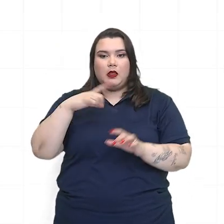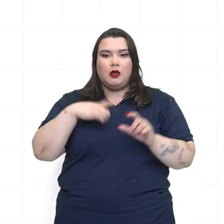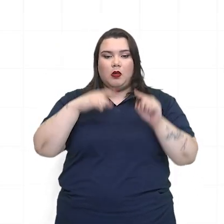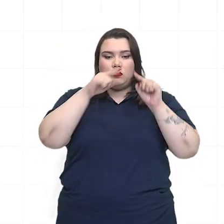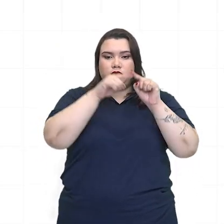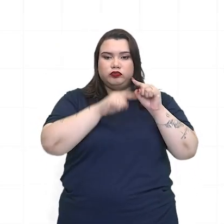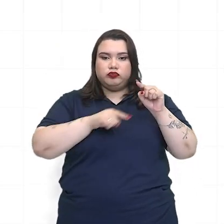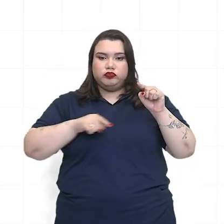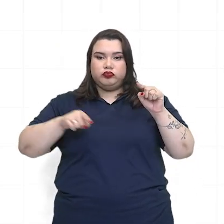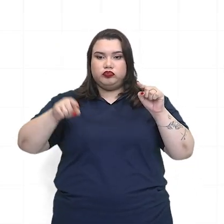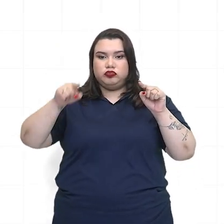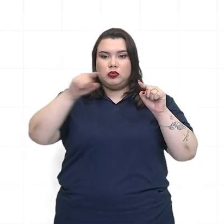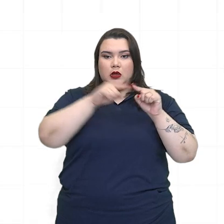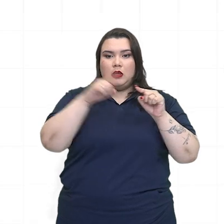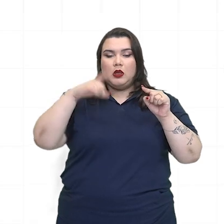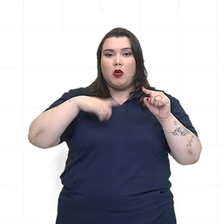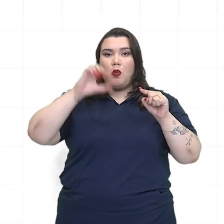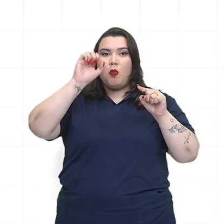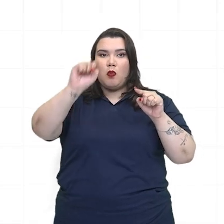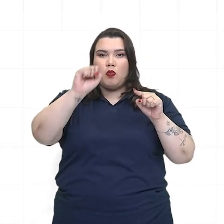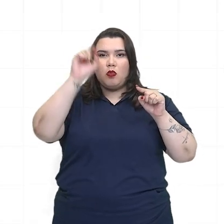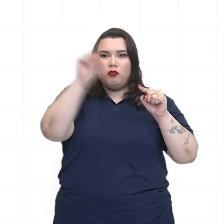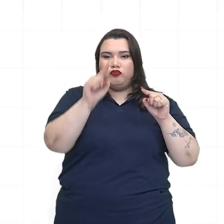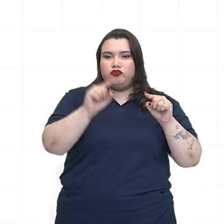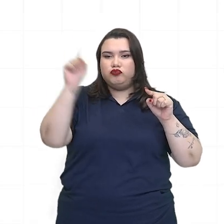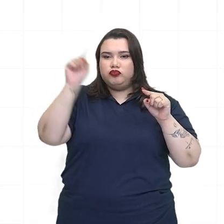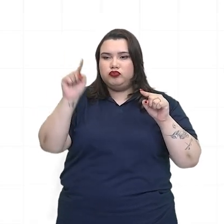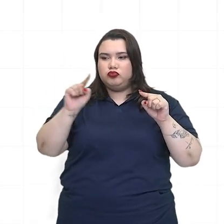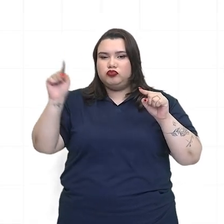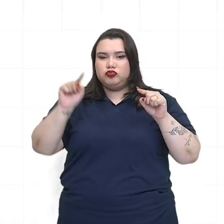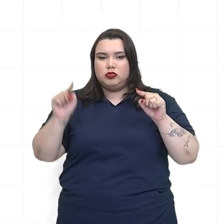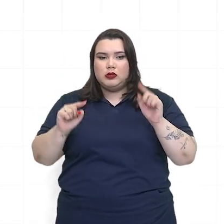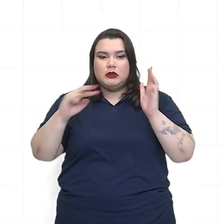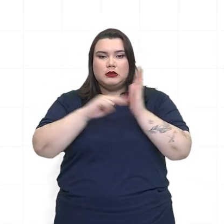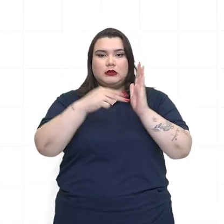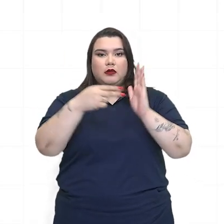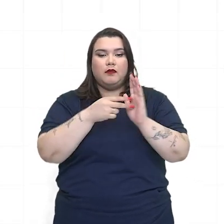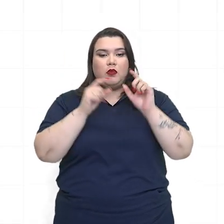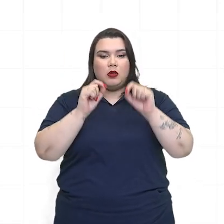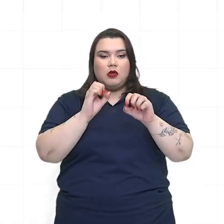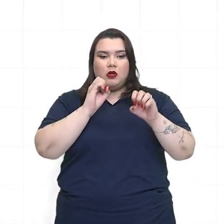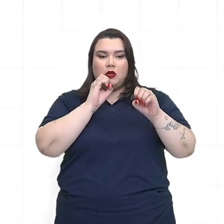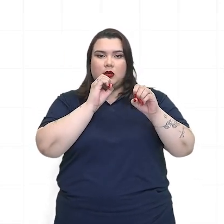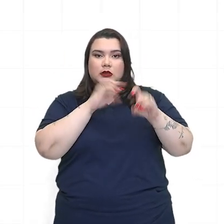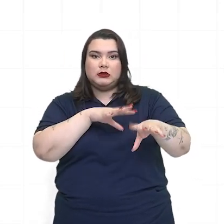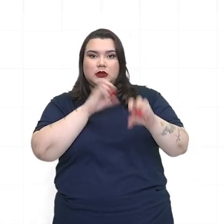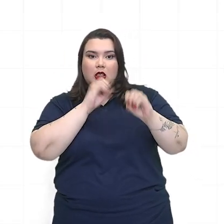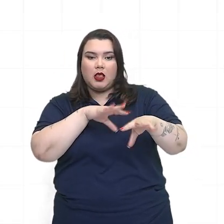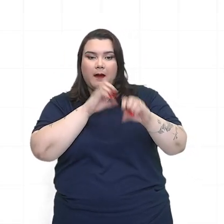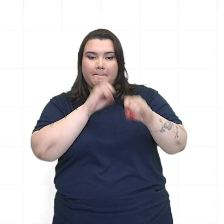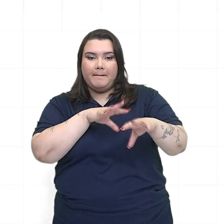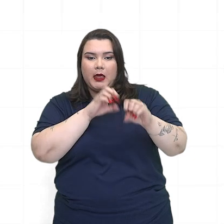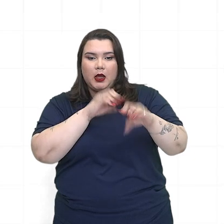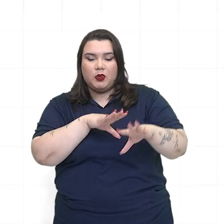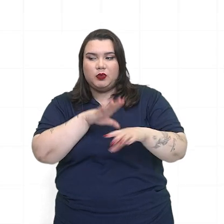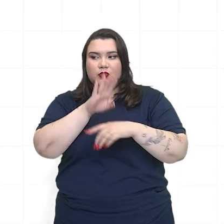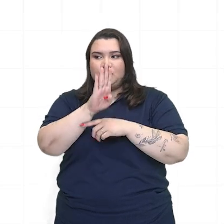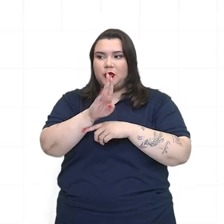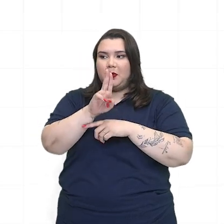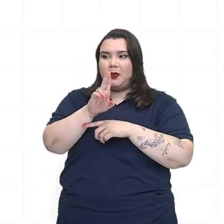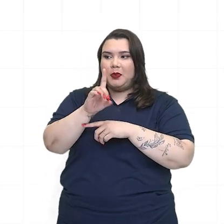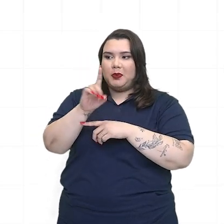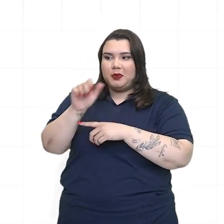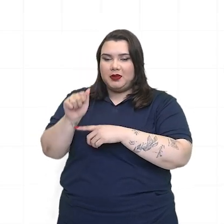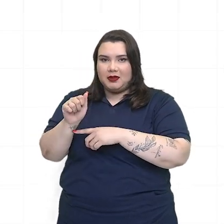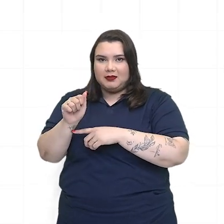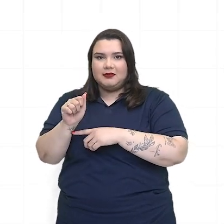um círculo com 8 raios, que significam os elementos de Buda, né? Uma espécie